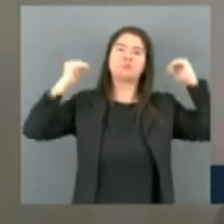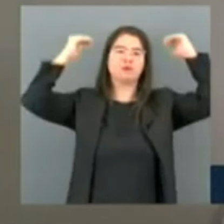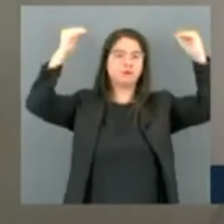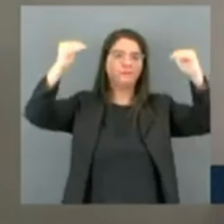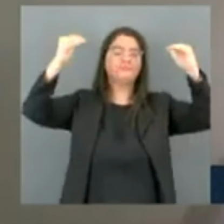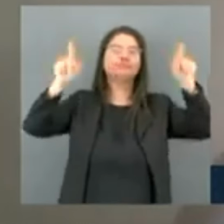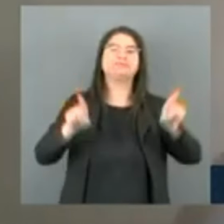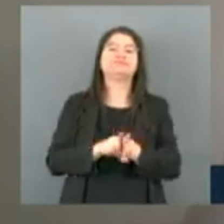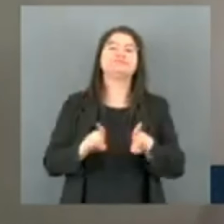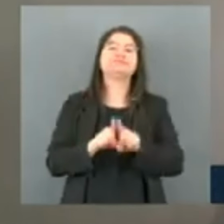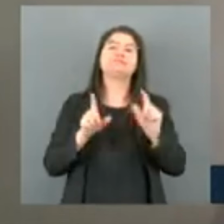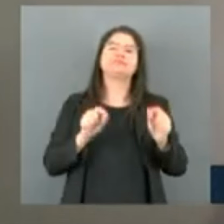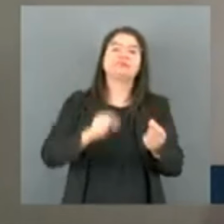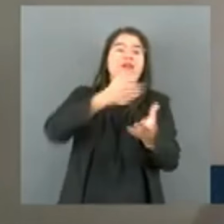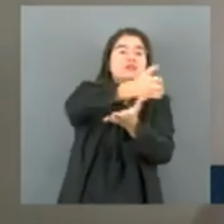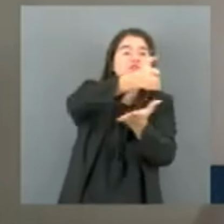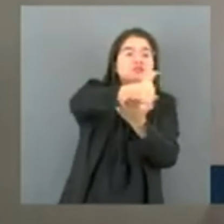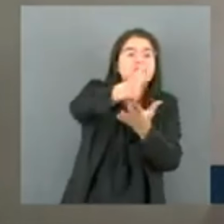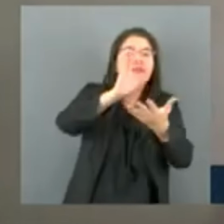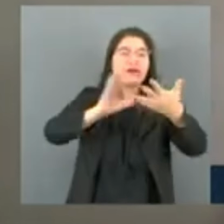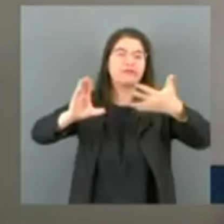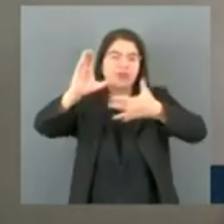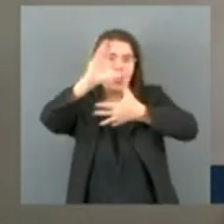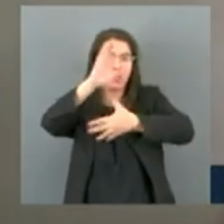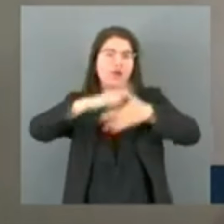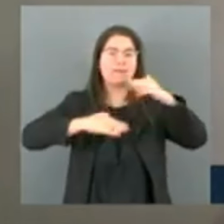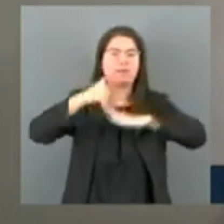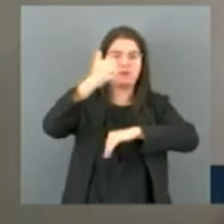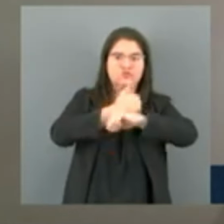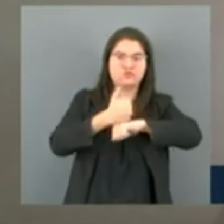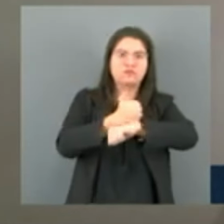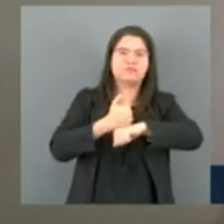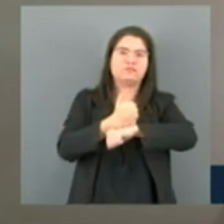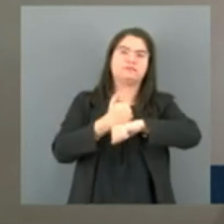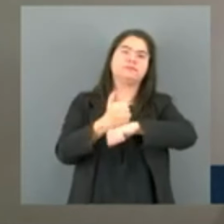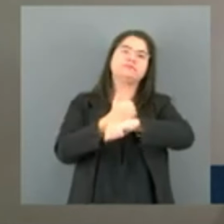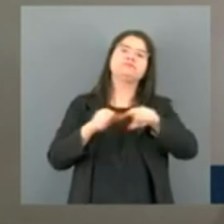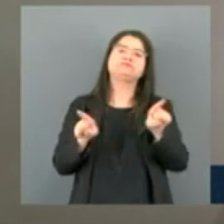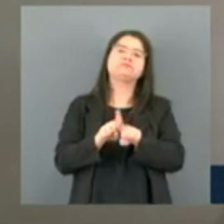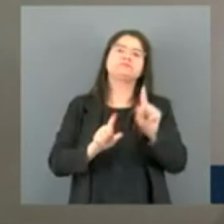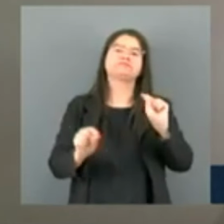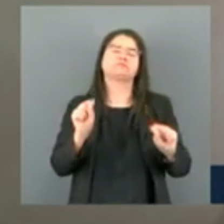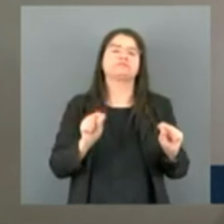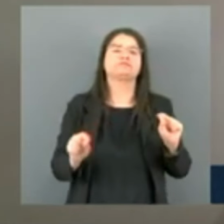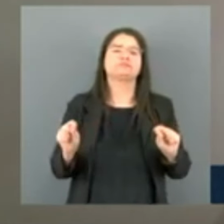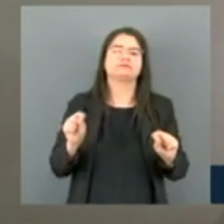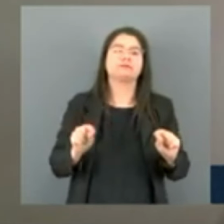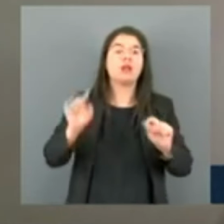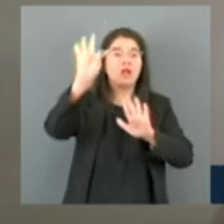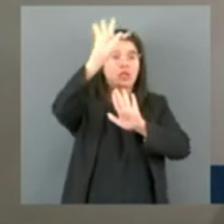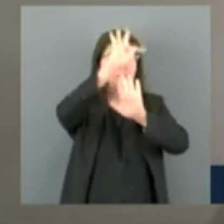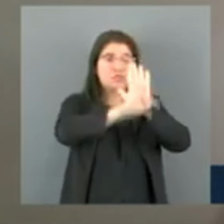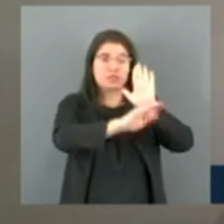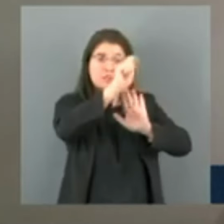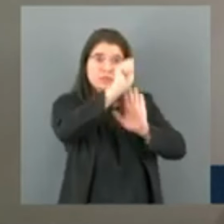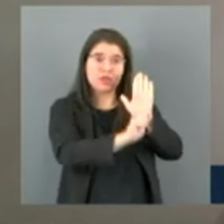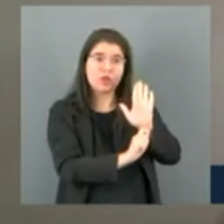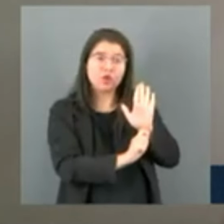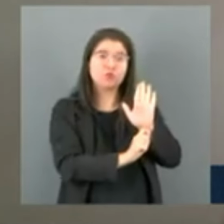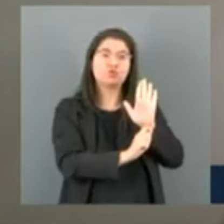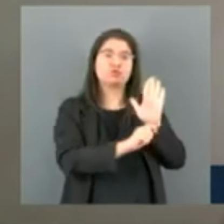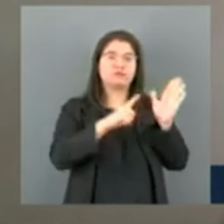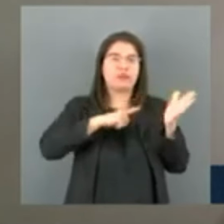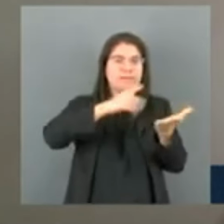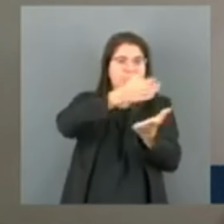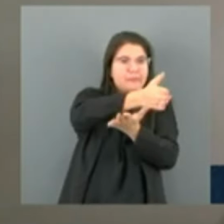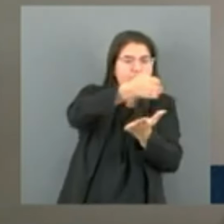Em relação à divisão de categorias profissionais, entra em questão o texto trazido pelas